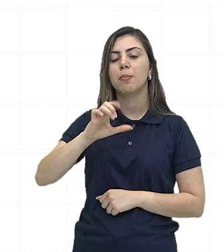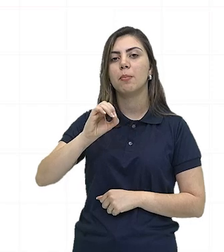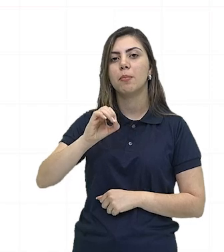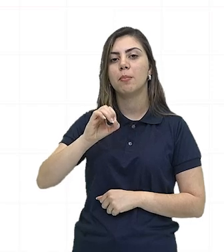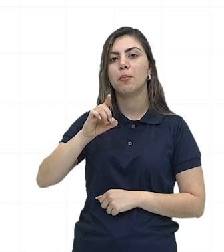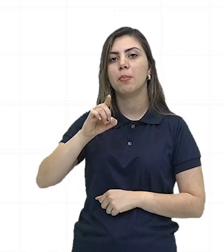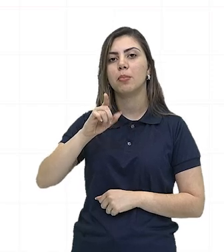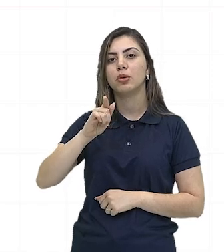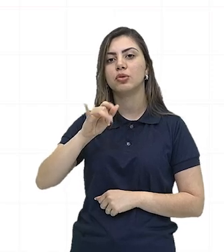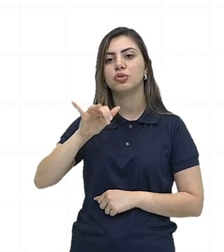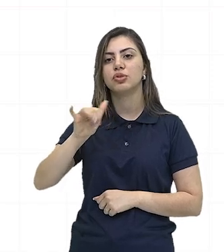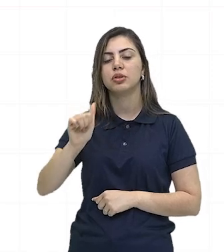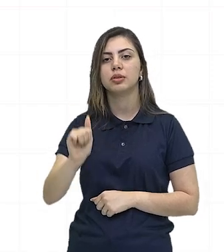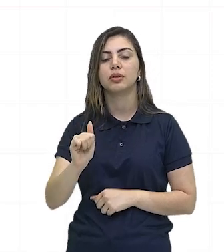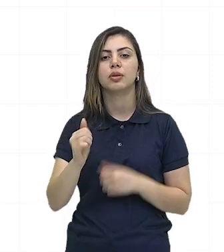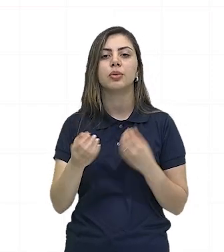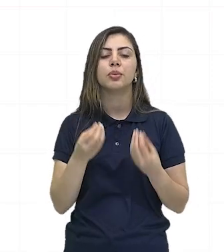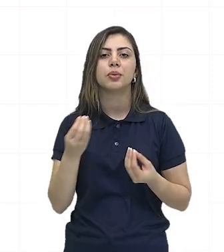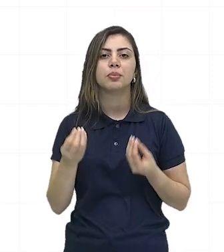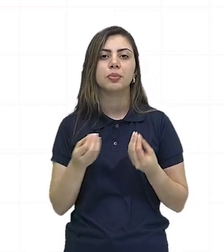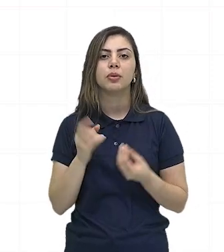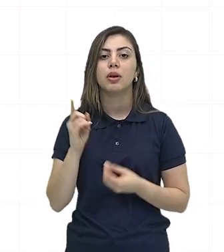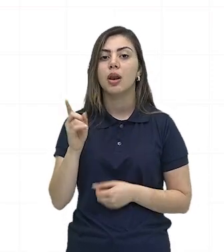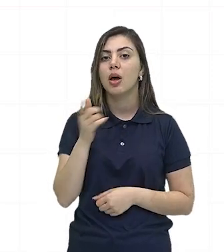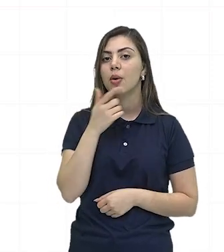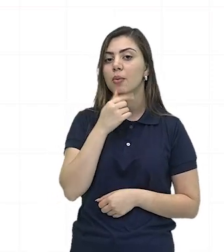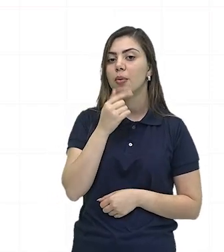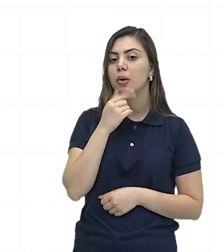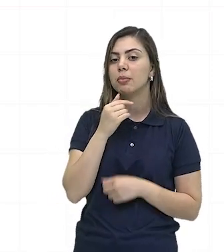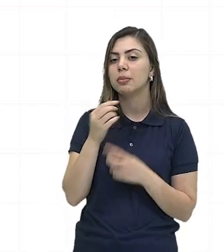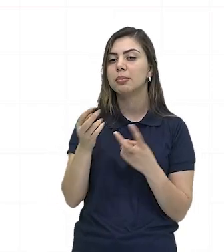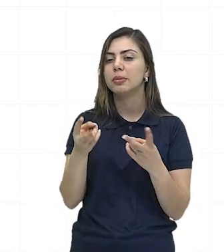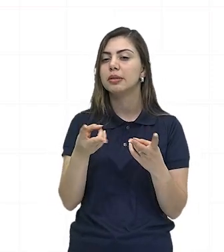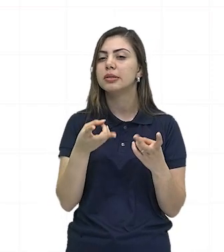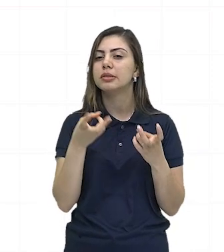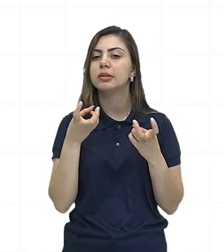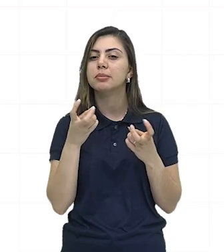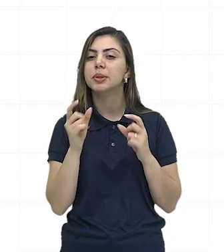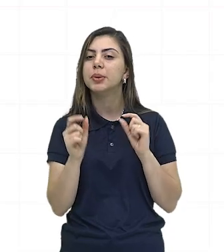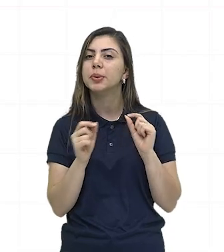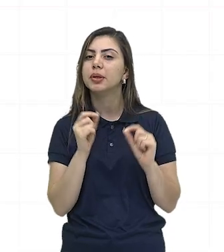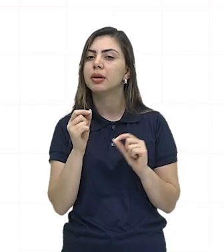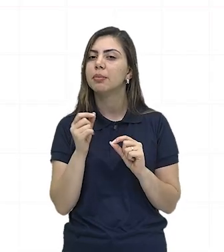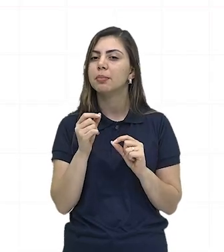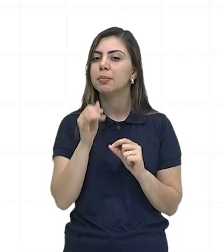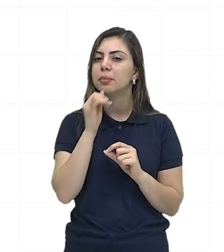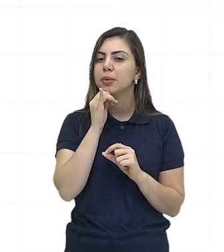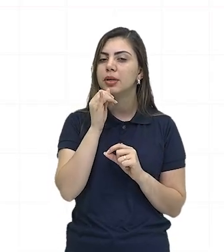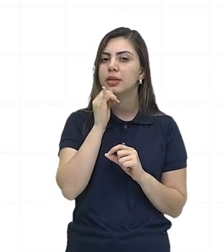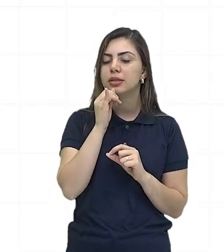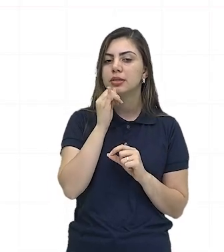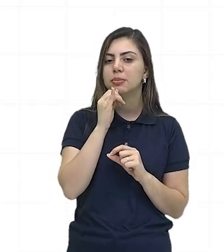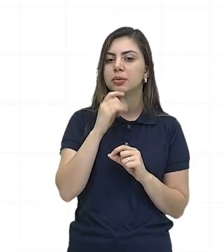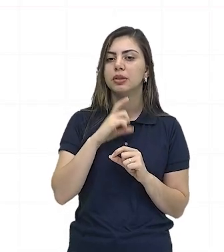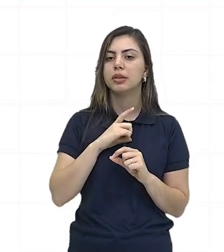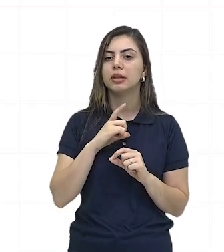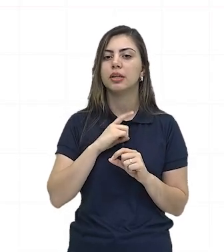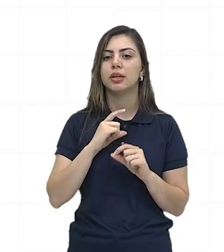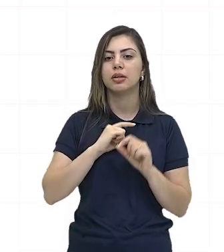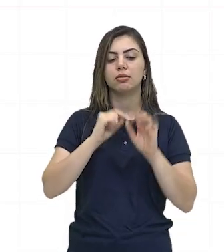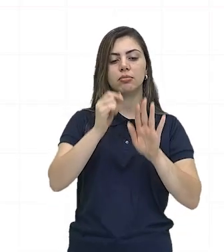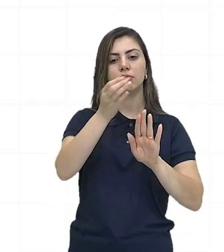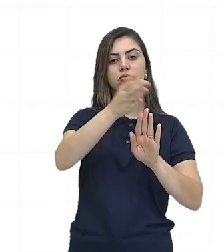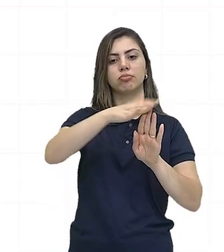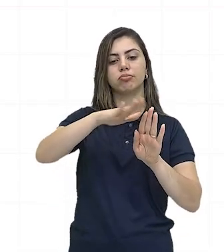morfológicas? Wegener ele observou a justaposição entre as linhas de costa